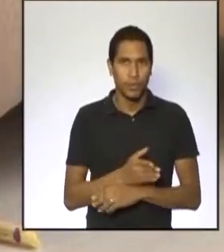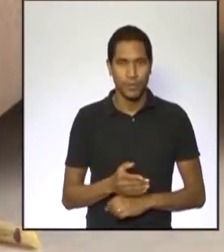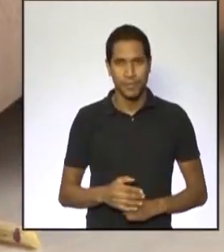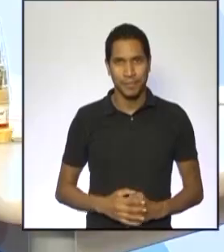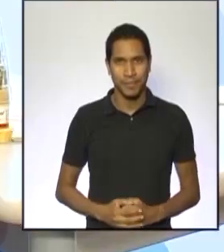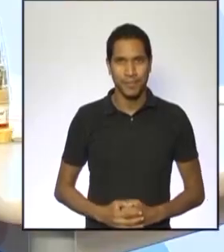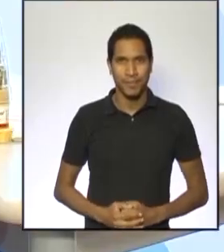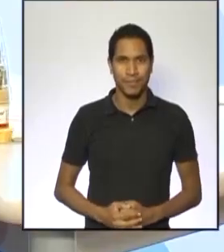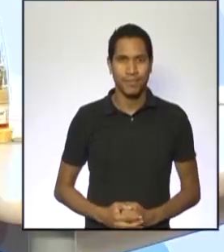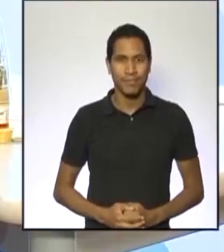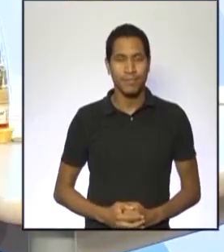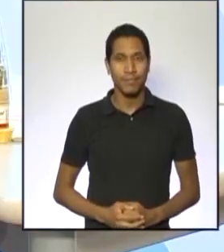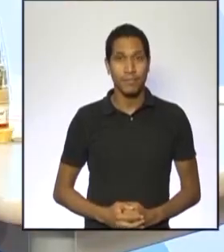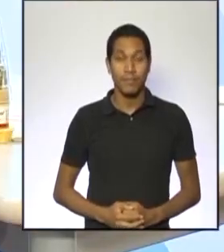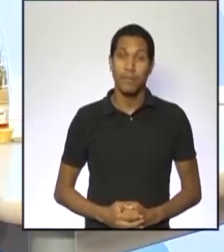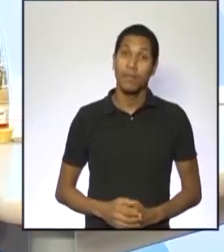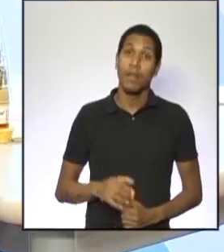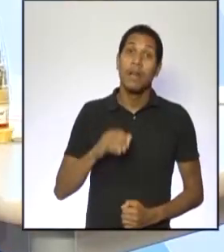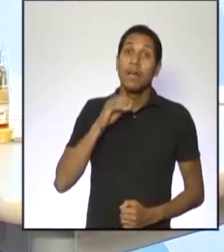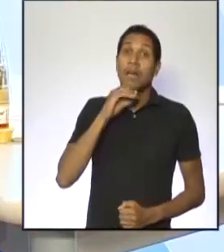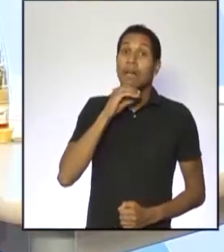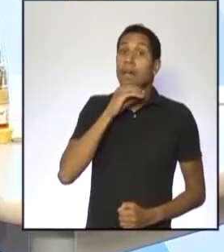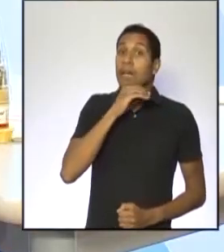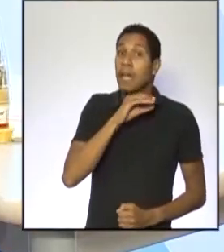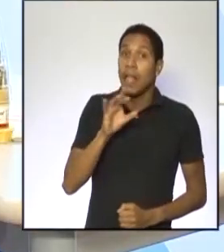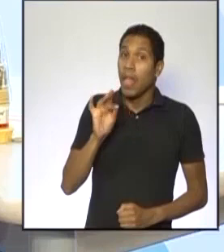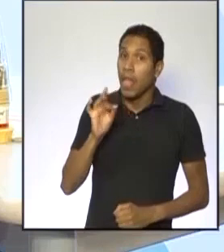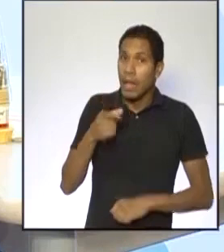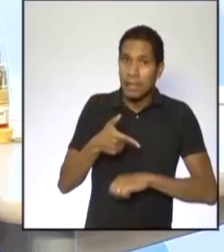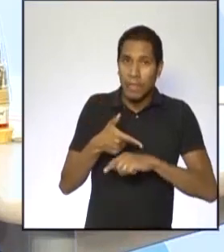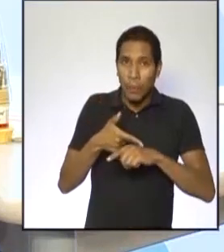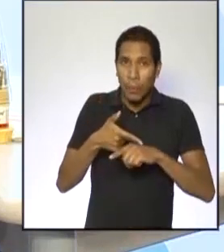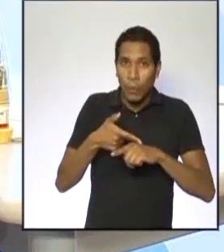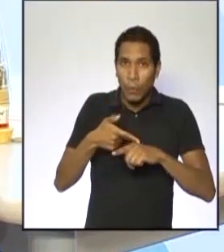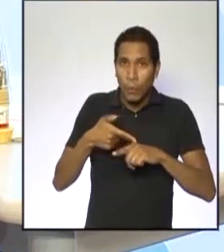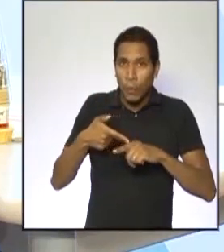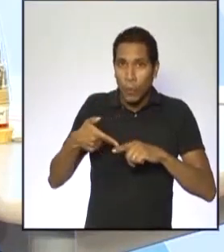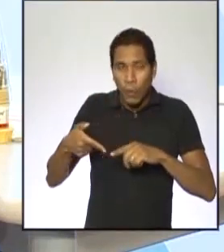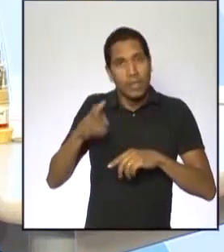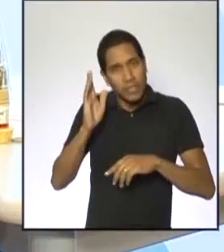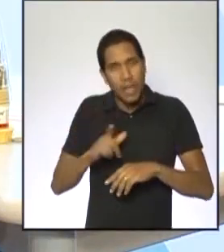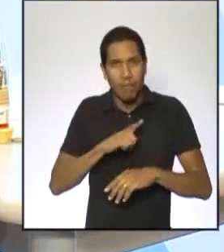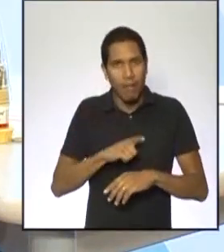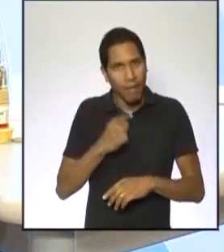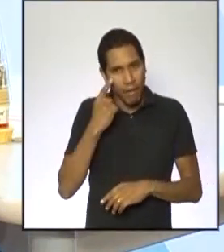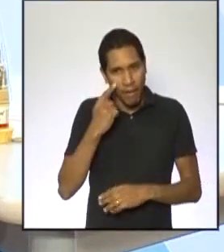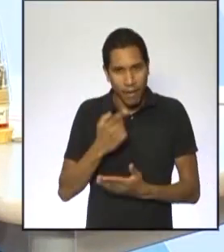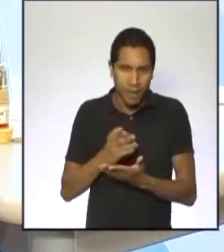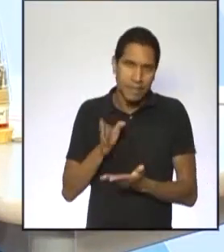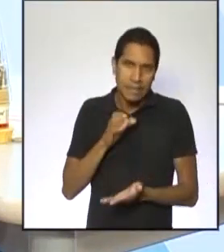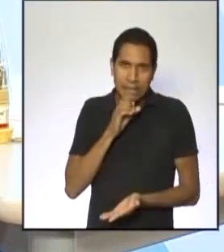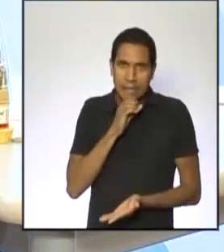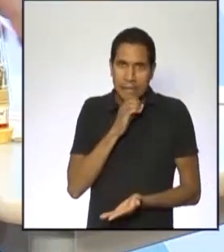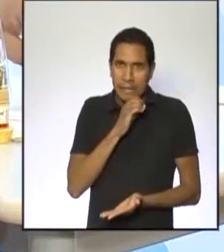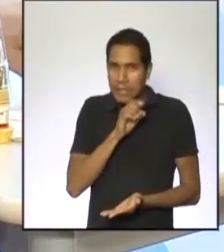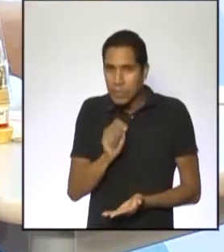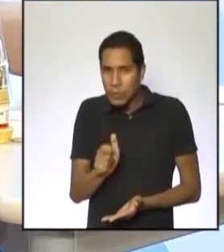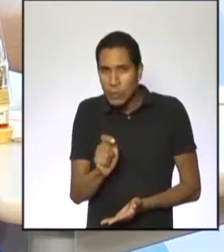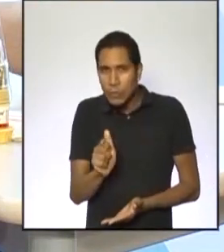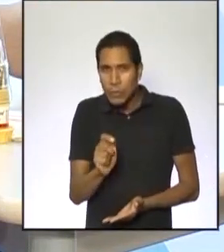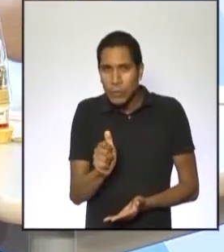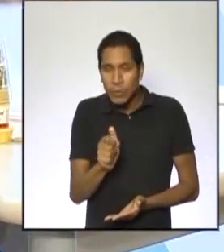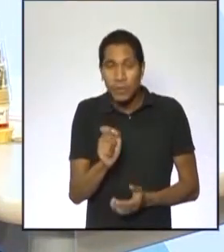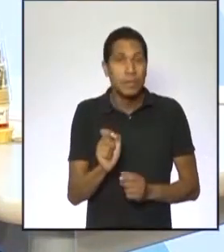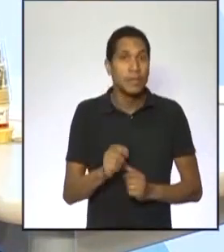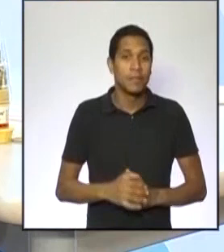Eu já estou aqui com a minha cola quente. Ela está em funcionamento. Ela está aquecendo aqui.